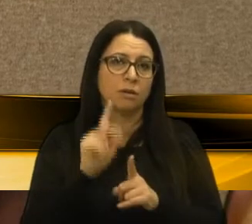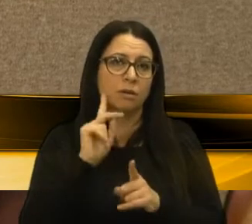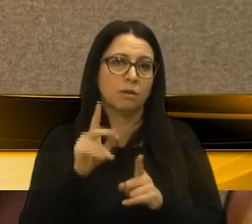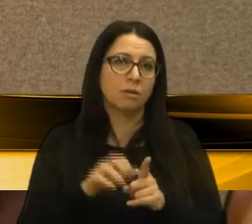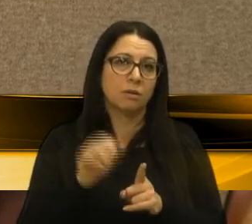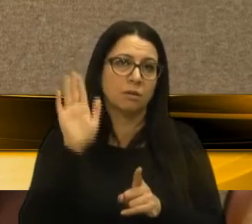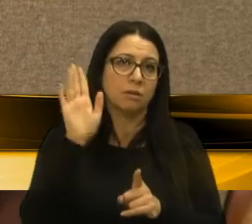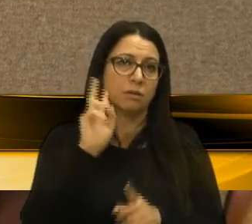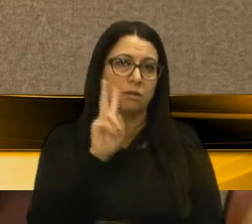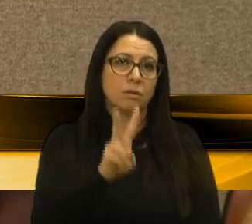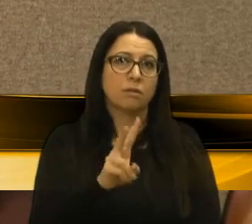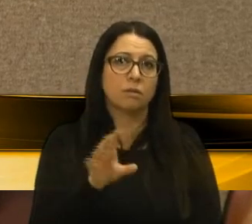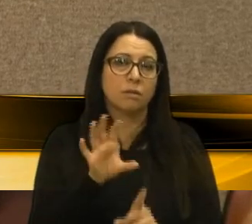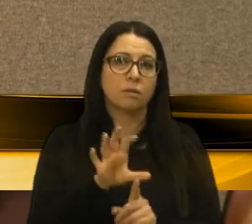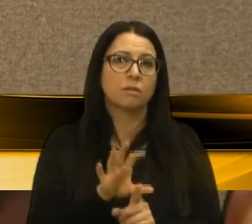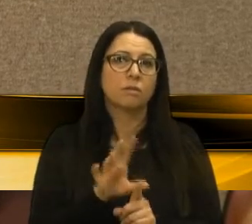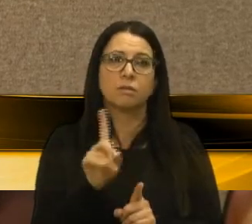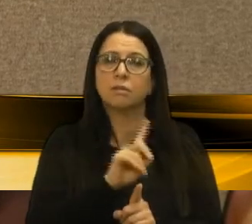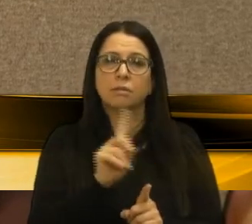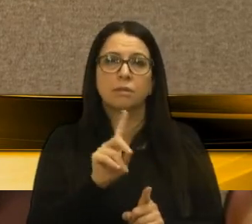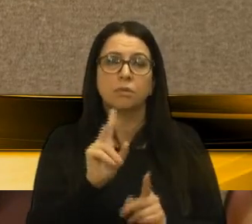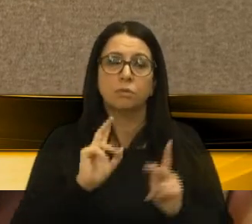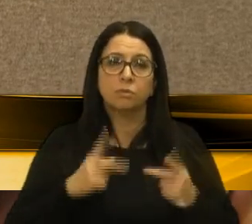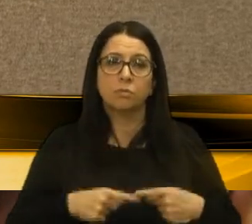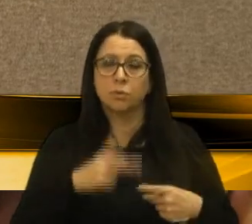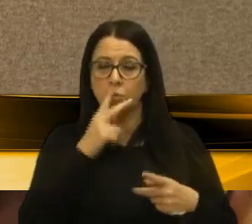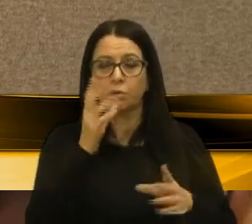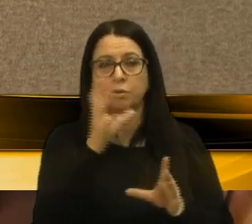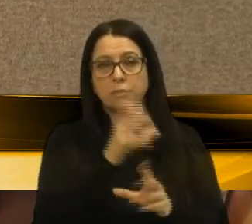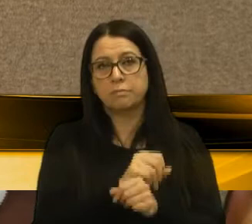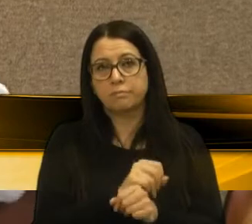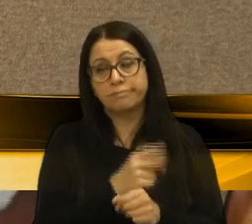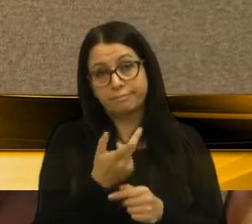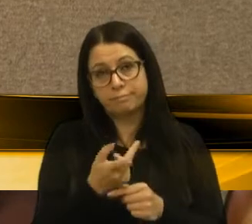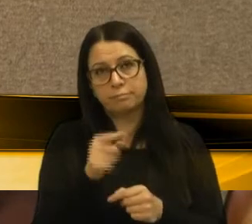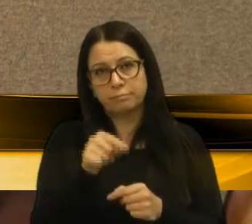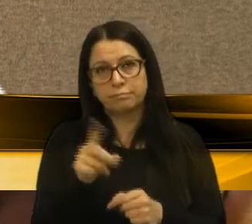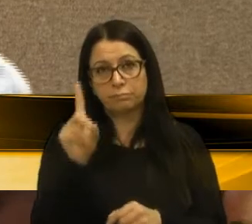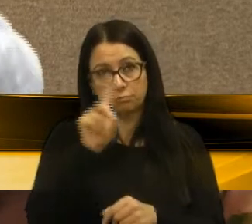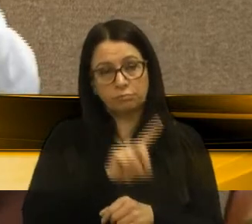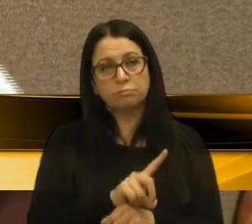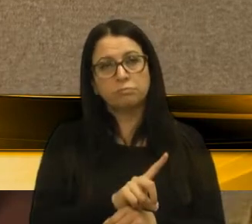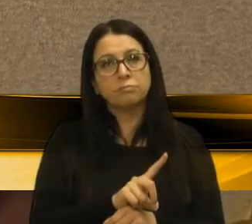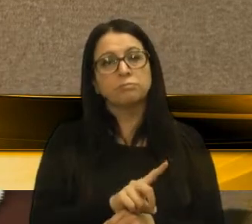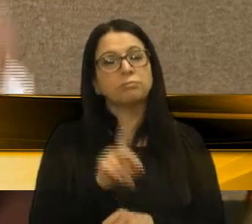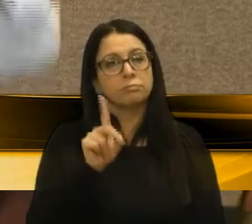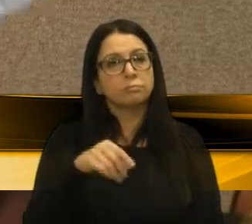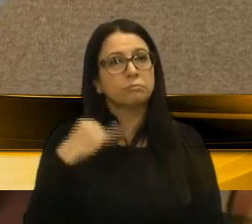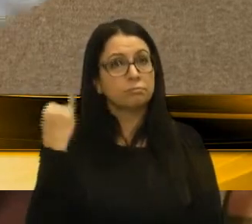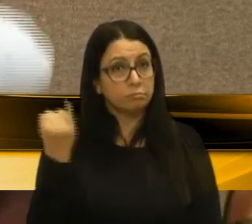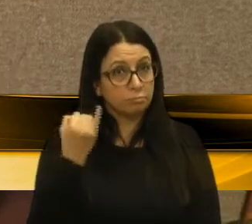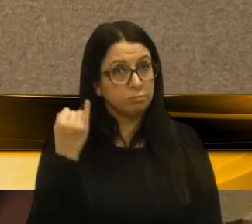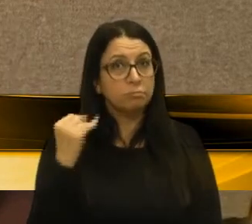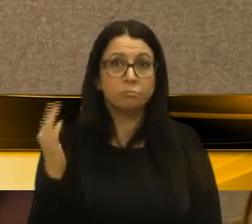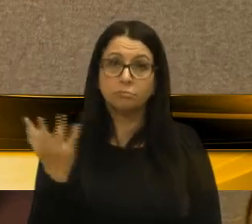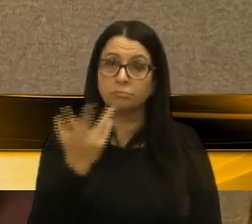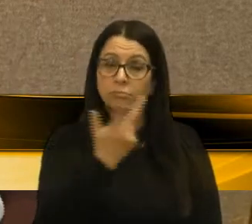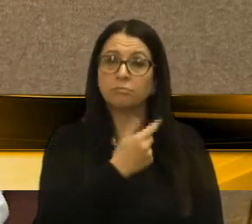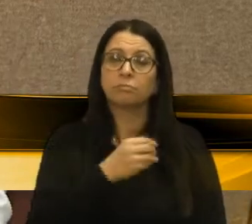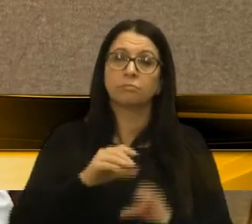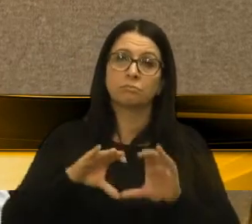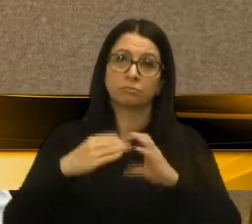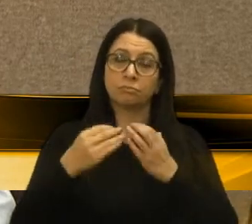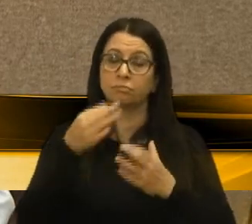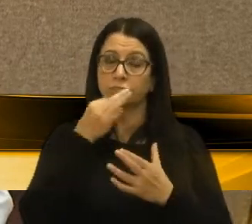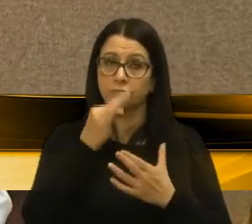vistos como não seres humanos, mas como animais. Então, essa data ela é importante para que toda a comunidade de Caxias